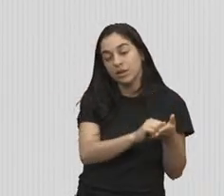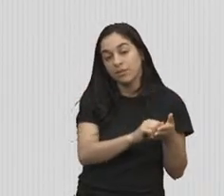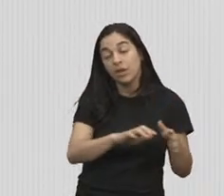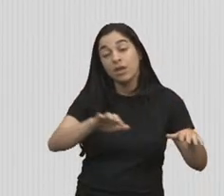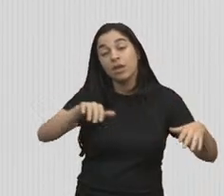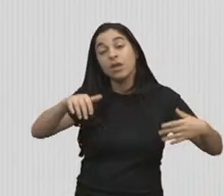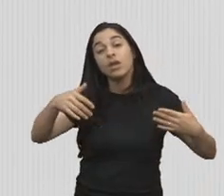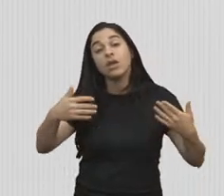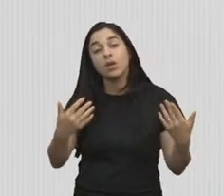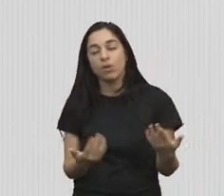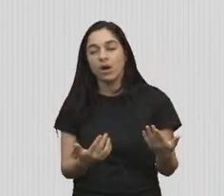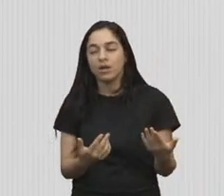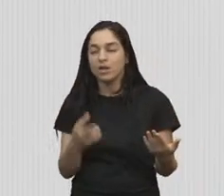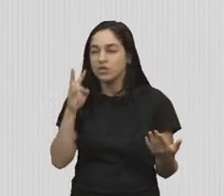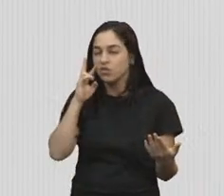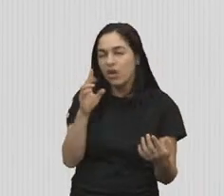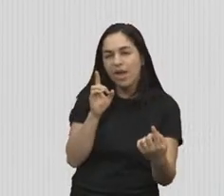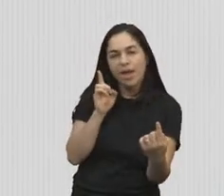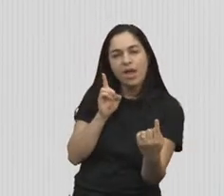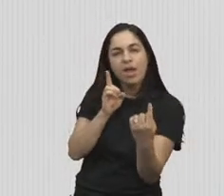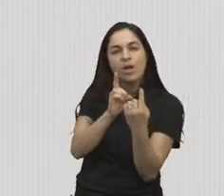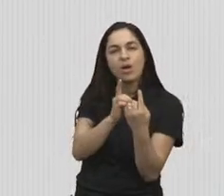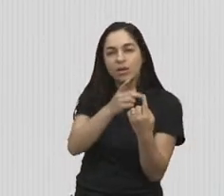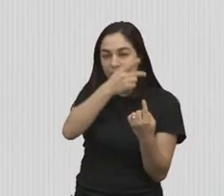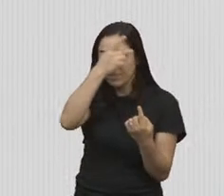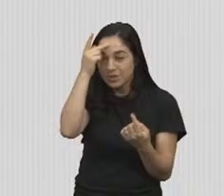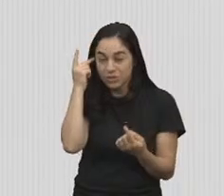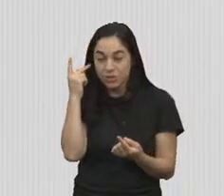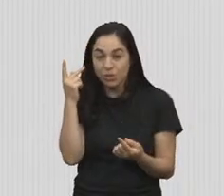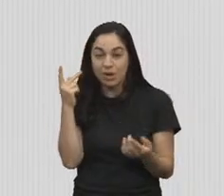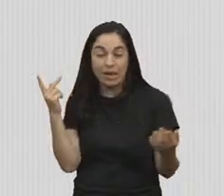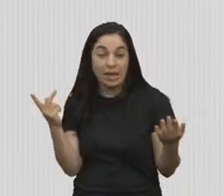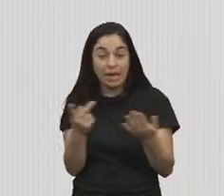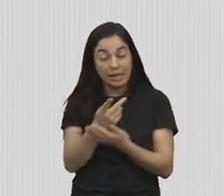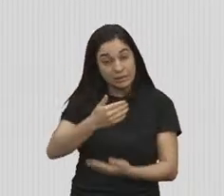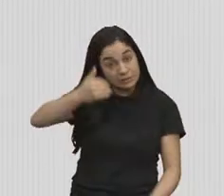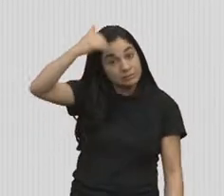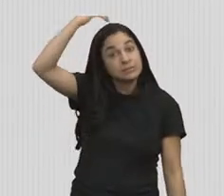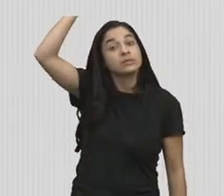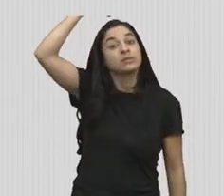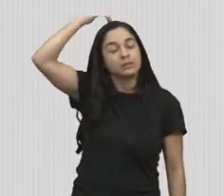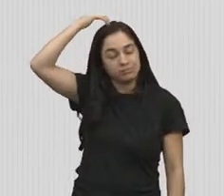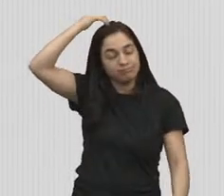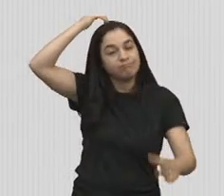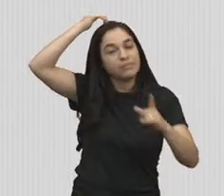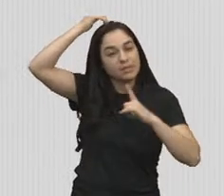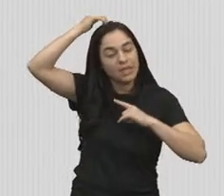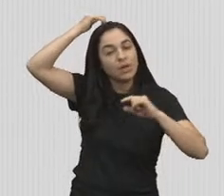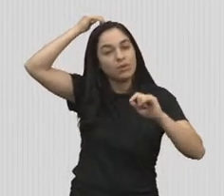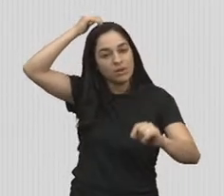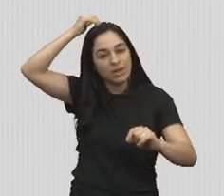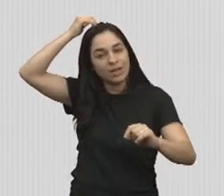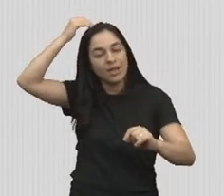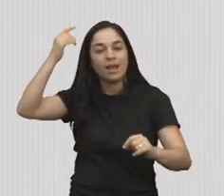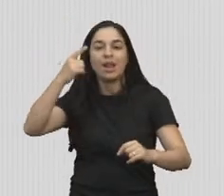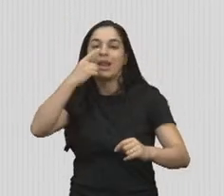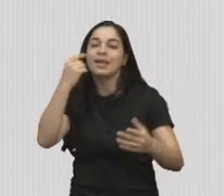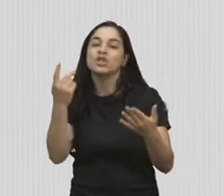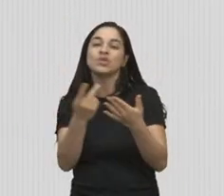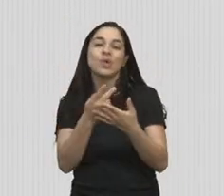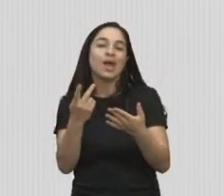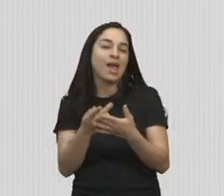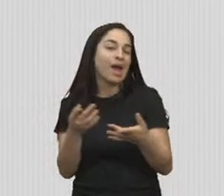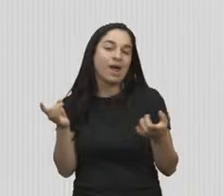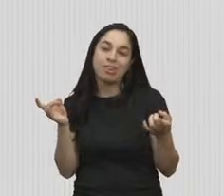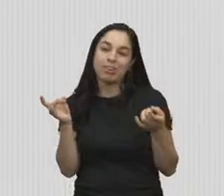gente realmente constata que teve aí um descarte irregular, de que teve aí algo que, né,